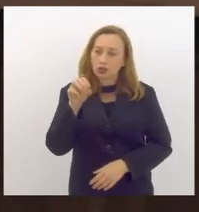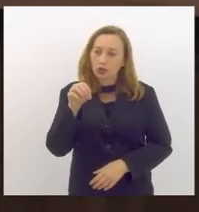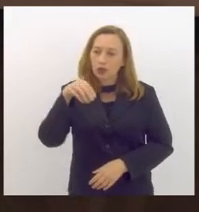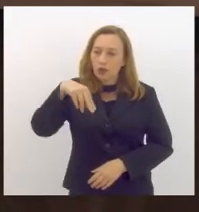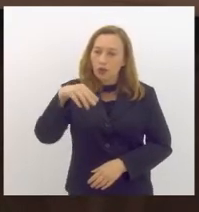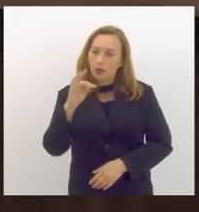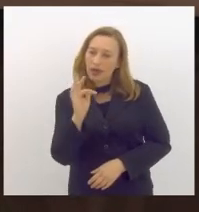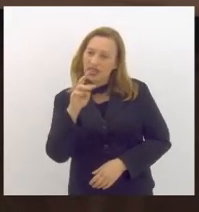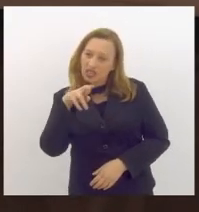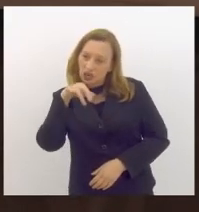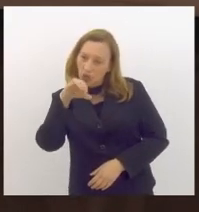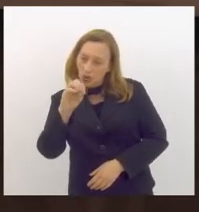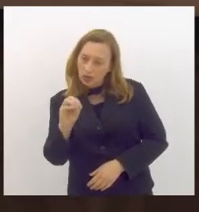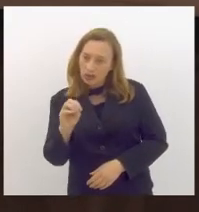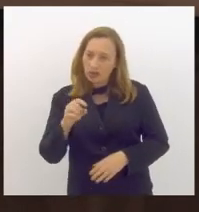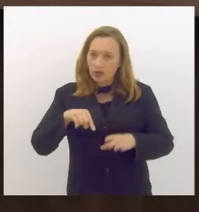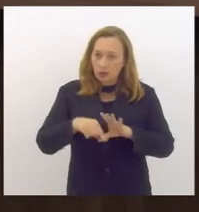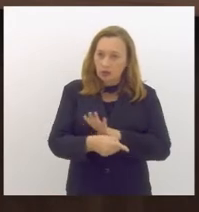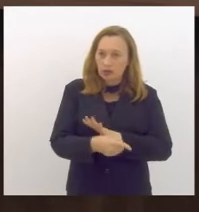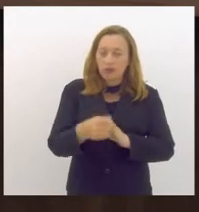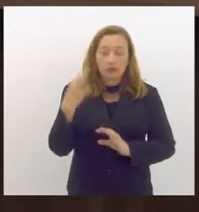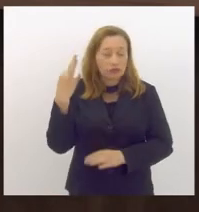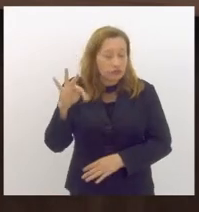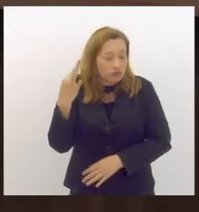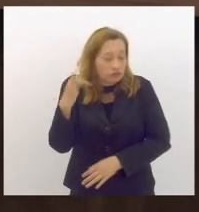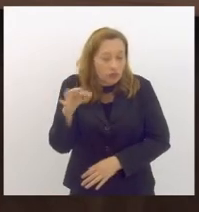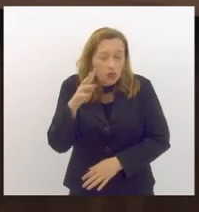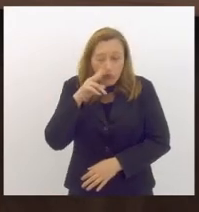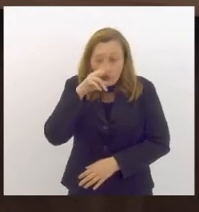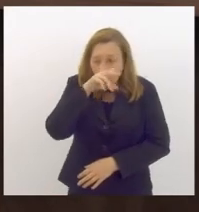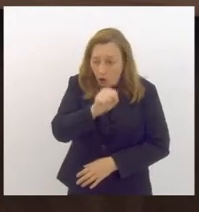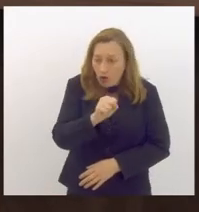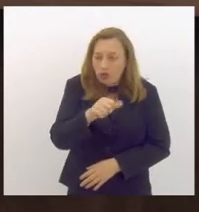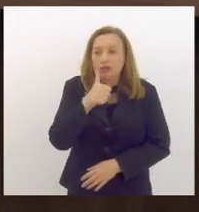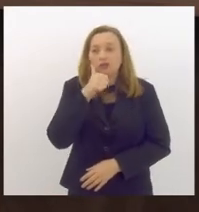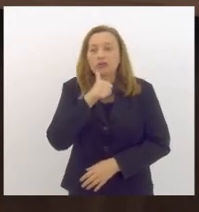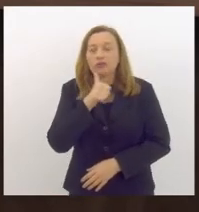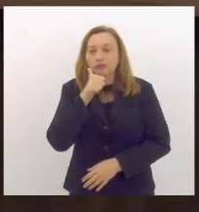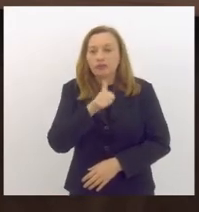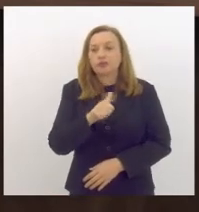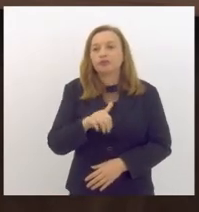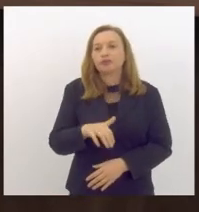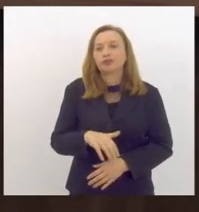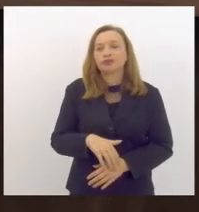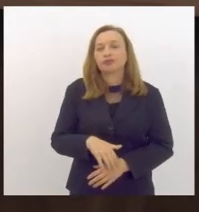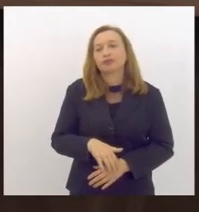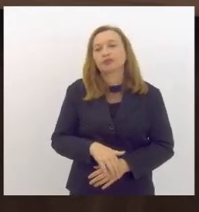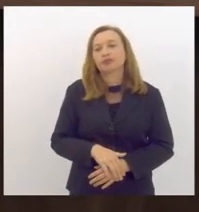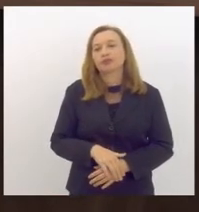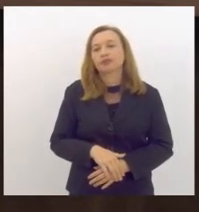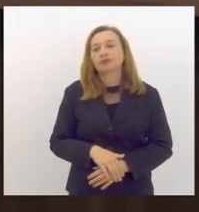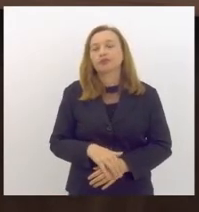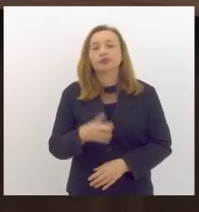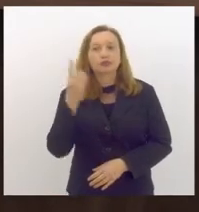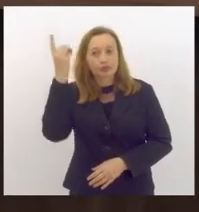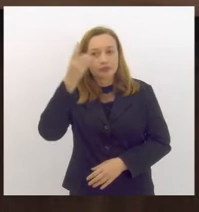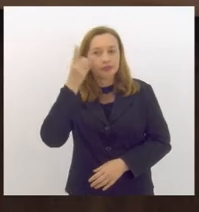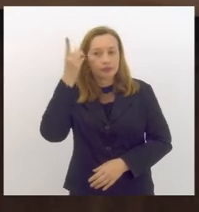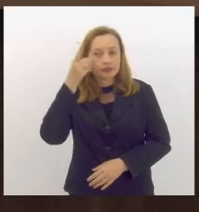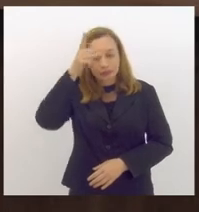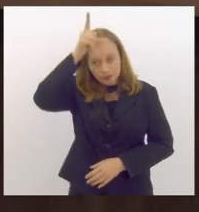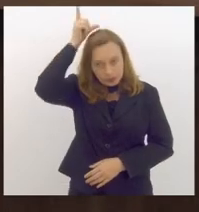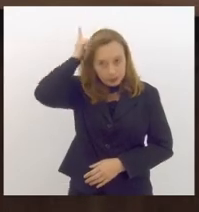profunda, provoca dores agudas nas mulheres, enfim, sem falar, deputado Luiz Paulo, dos riscos